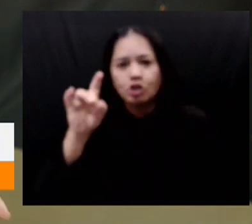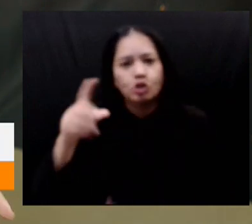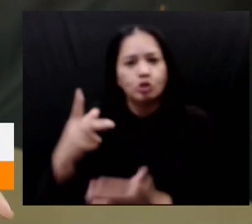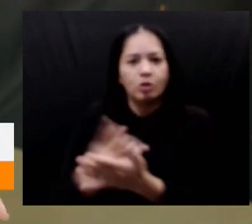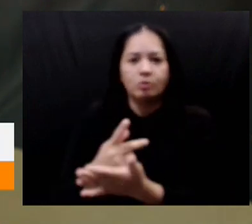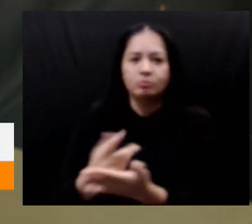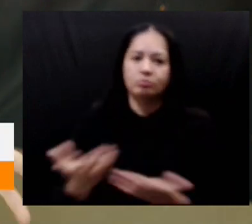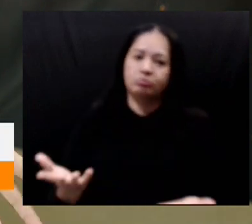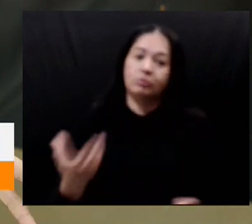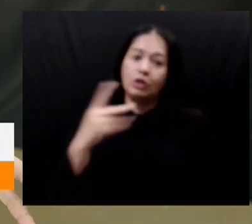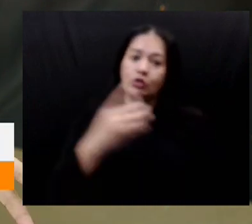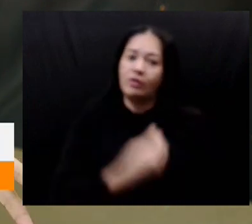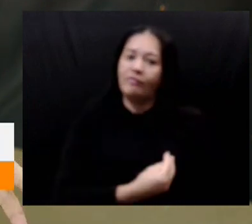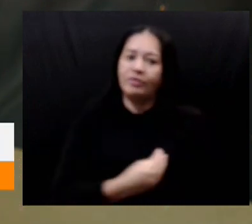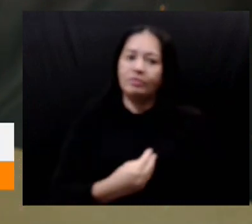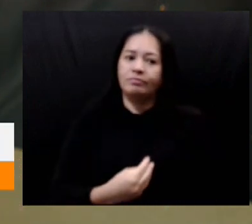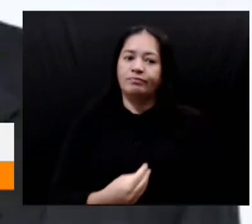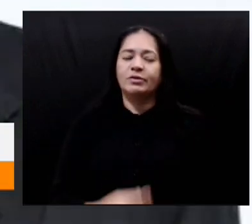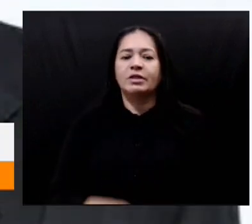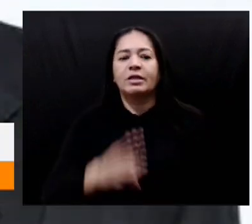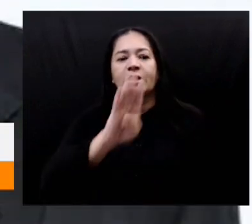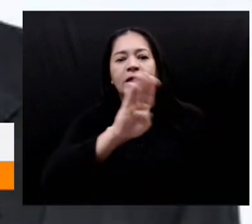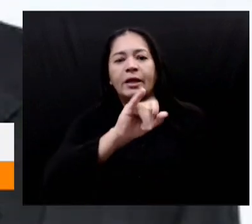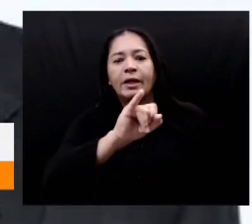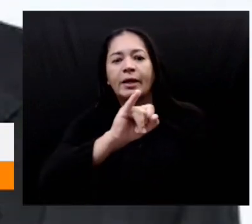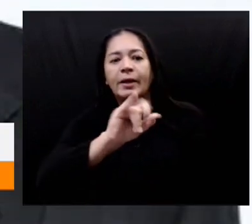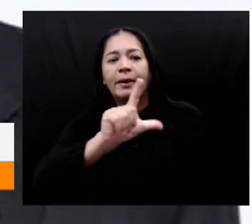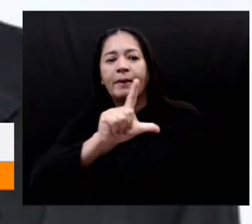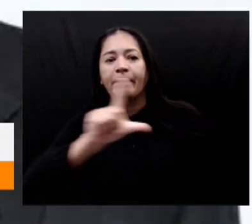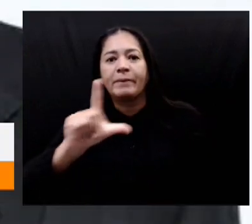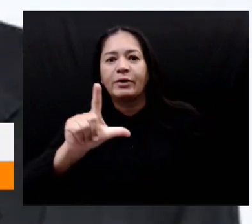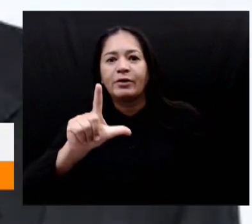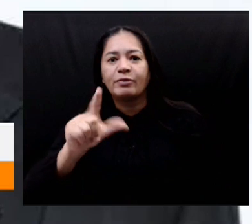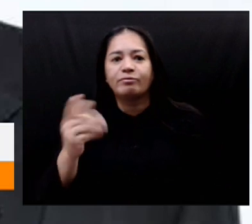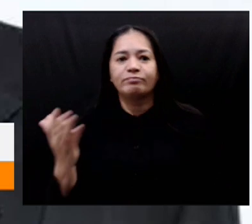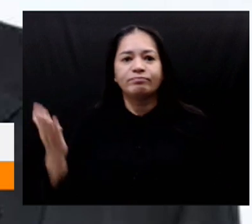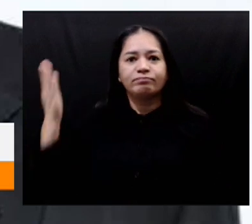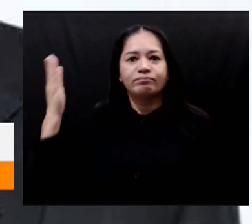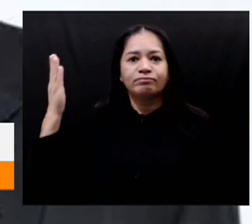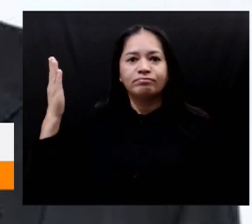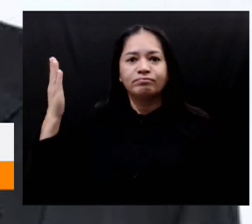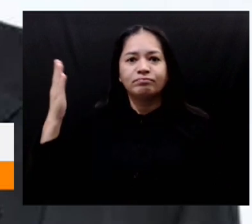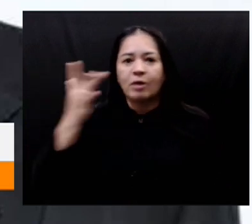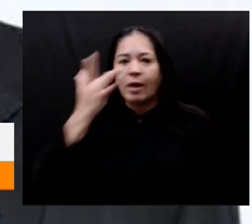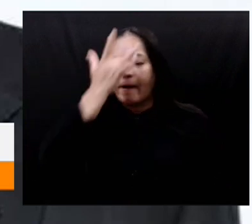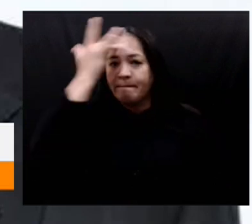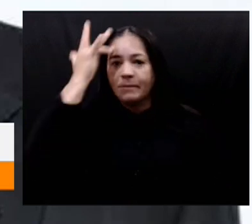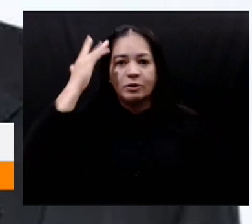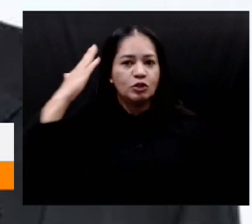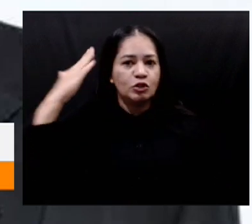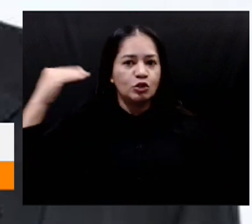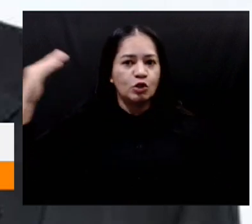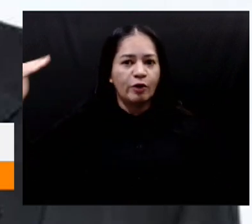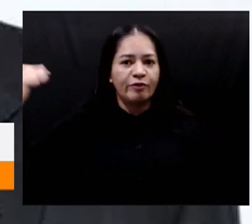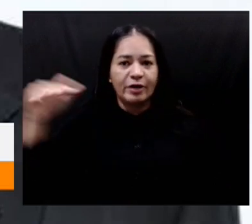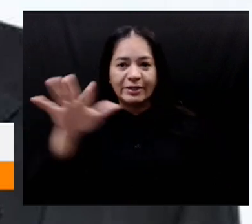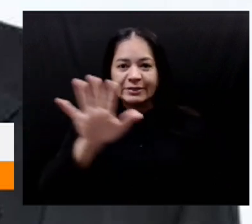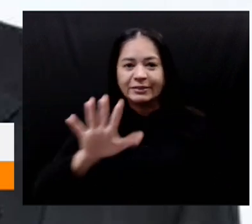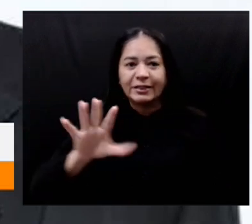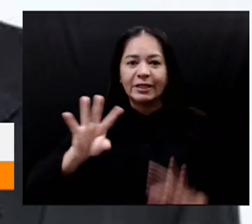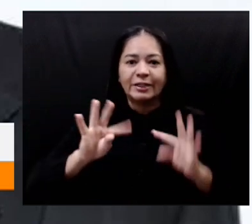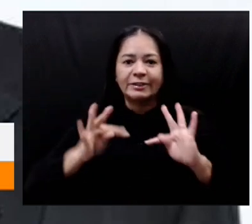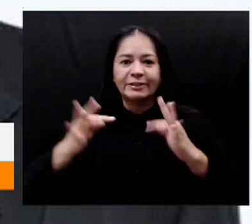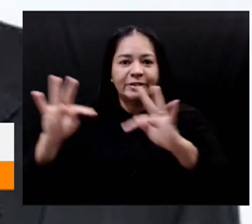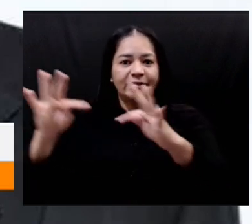Bill Gates, quem é que não conhece o Bill Gates? Uma das figuras mais conhecidas na área da tecnologia,